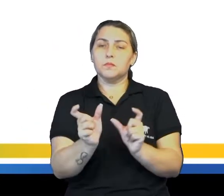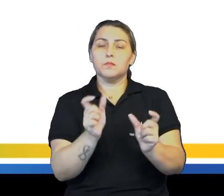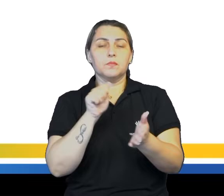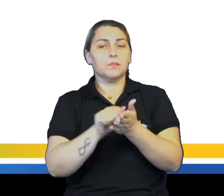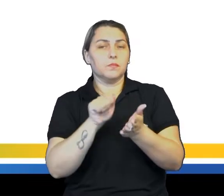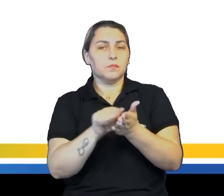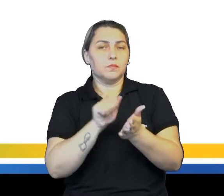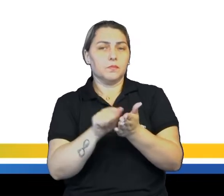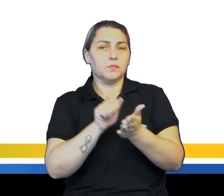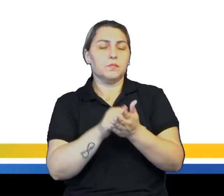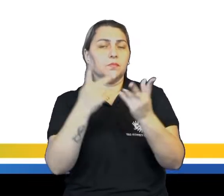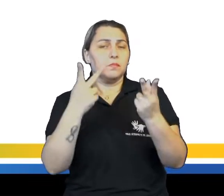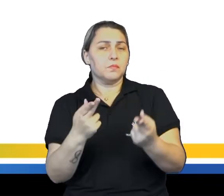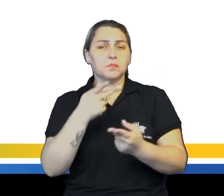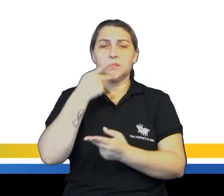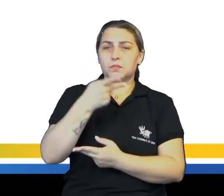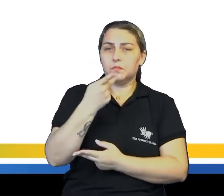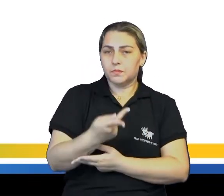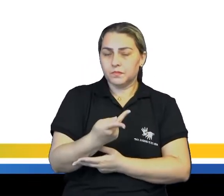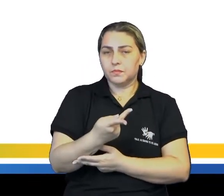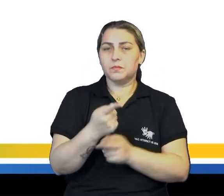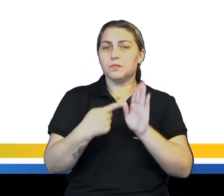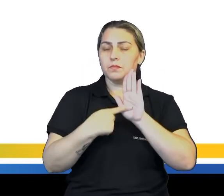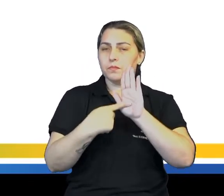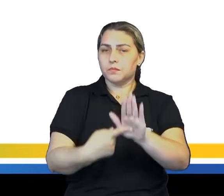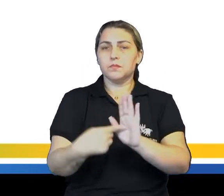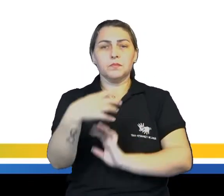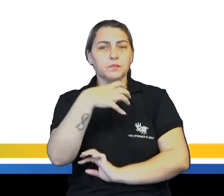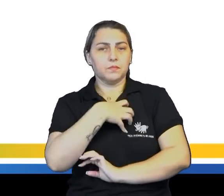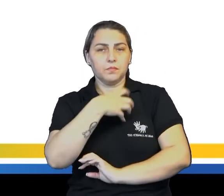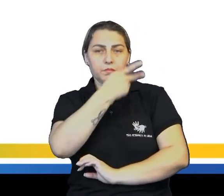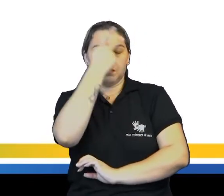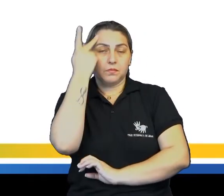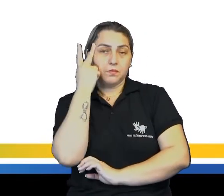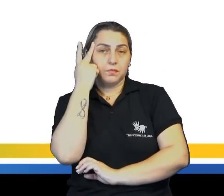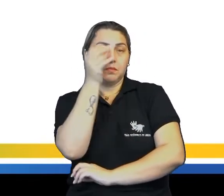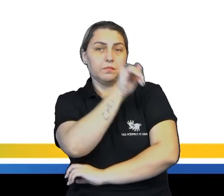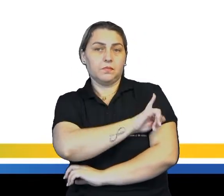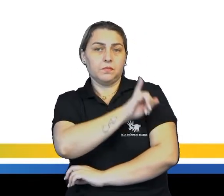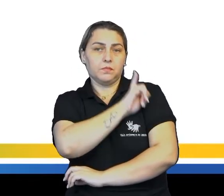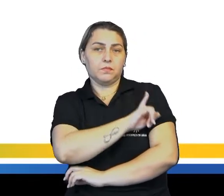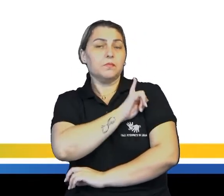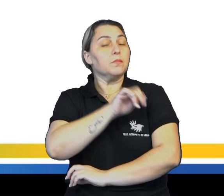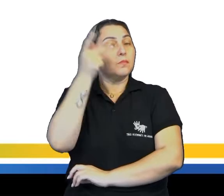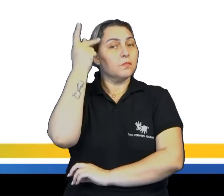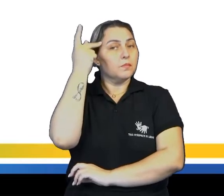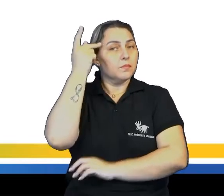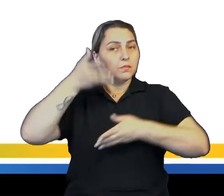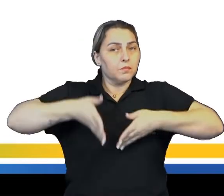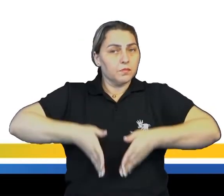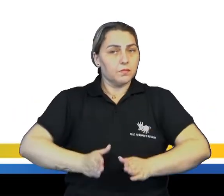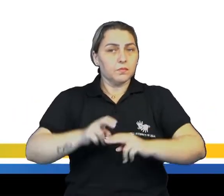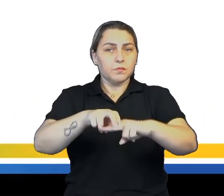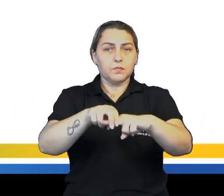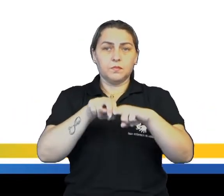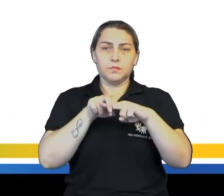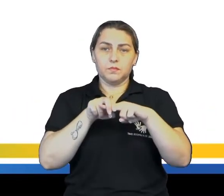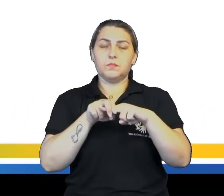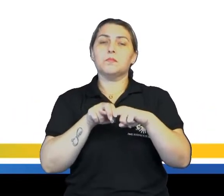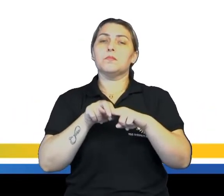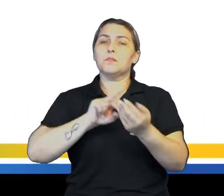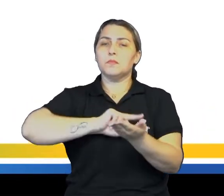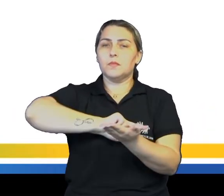escritas como se fossem faladas. Mostra o sotaque de pessoas cariocas e do paulistano. Portanto,